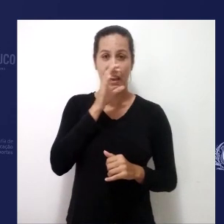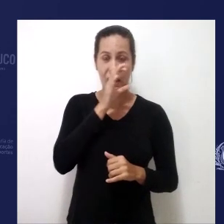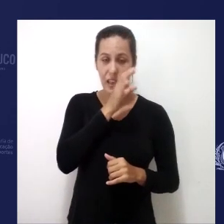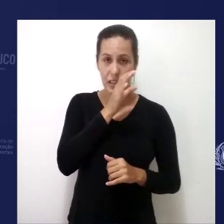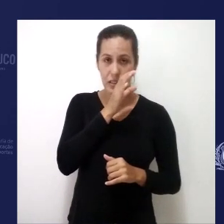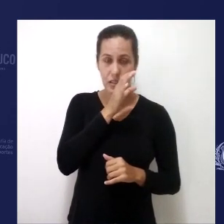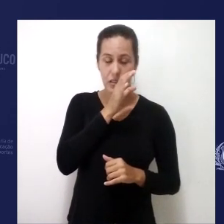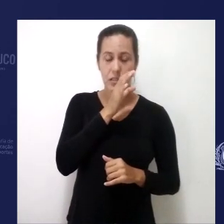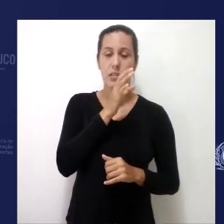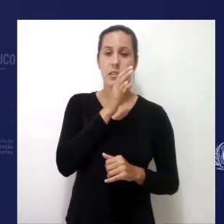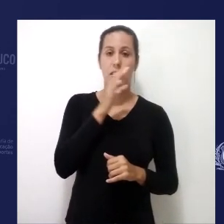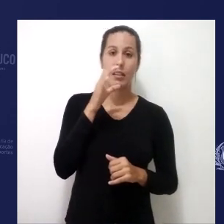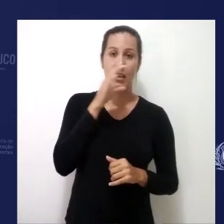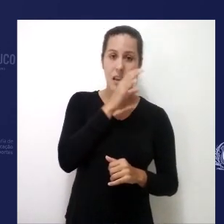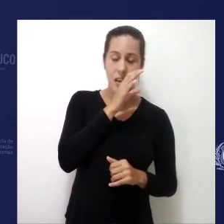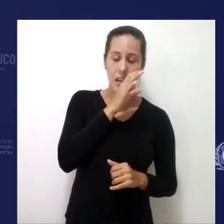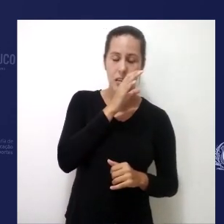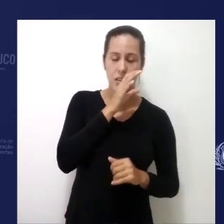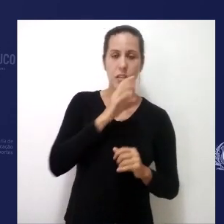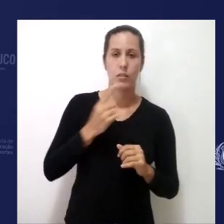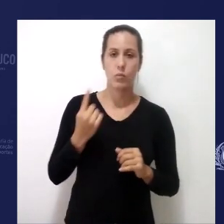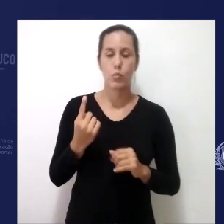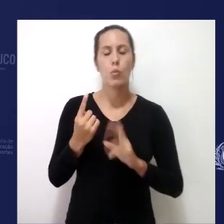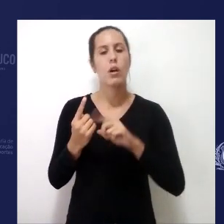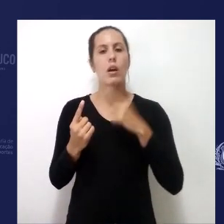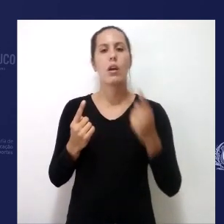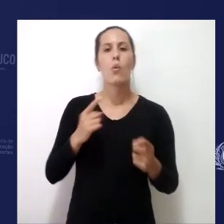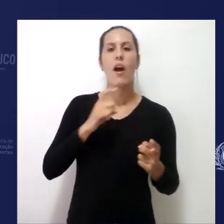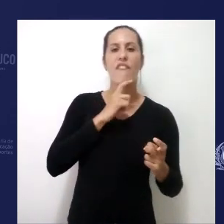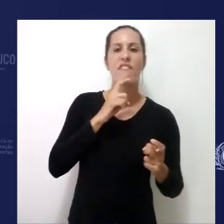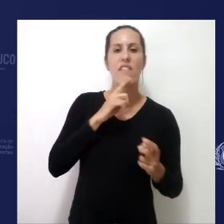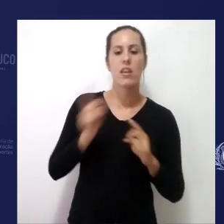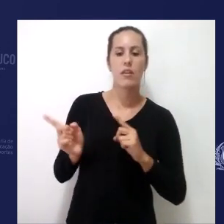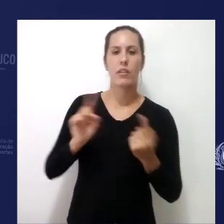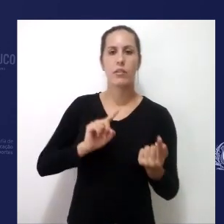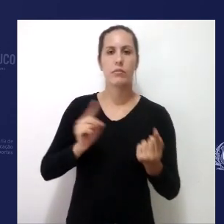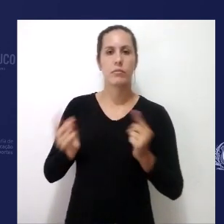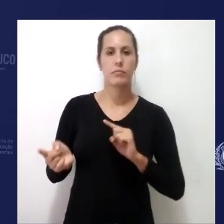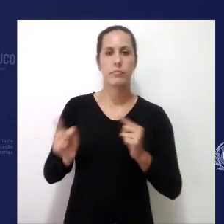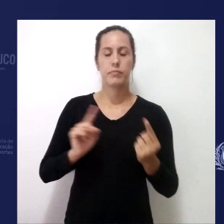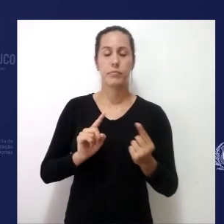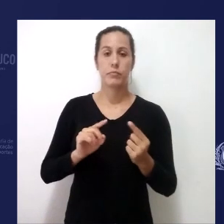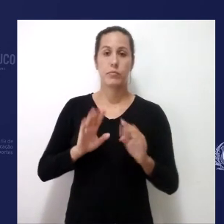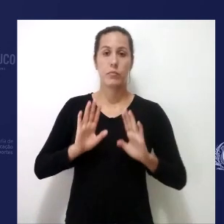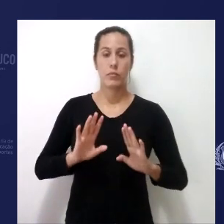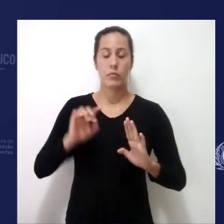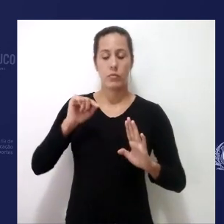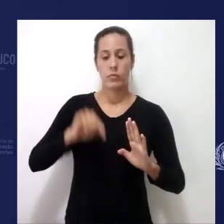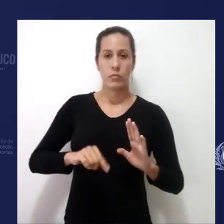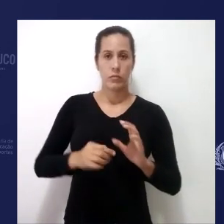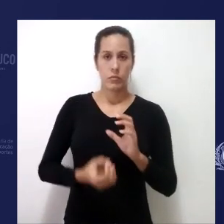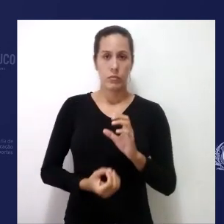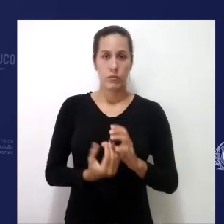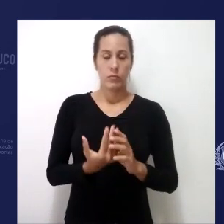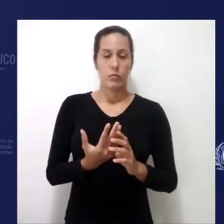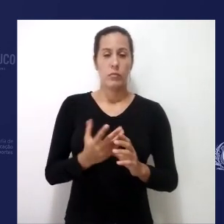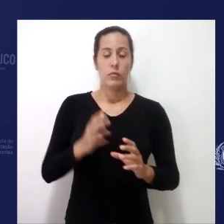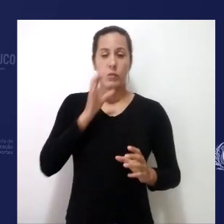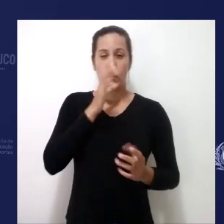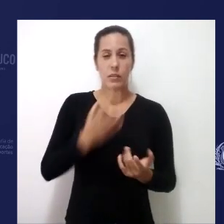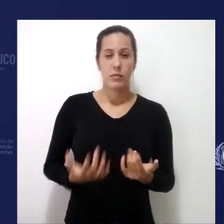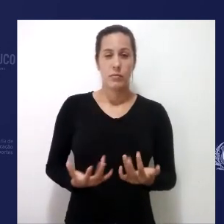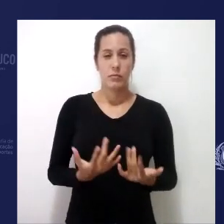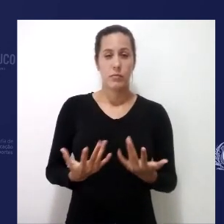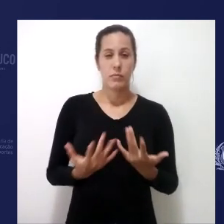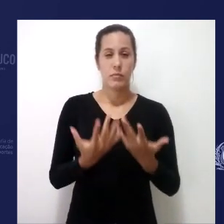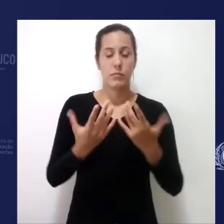quente e uma fonte fria. Basicamente, o calor ele flui, do reservatório à